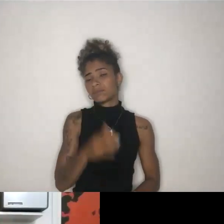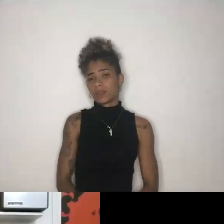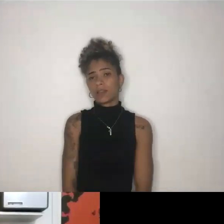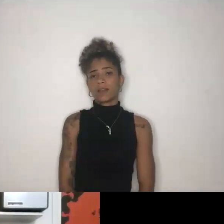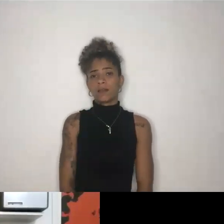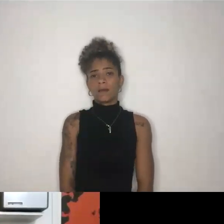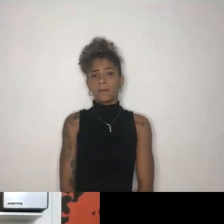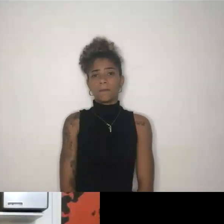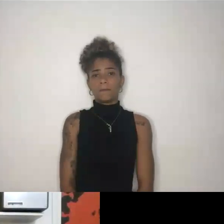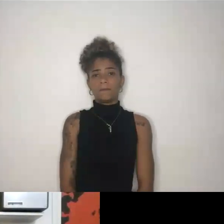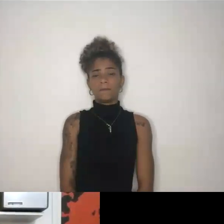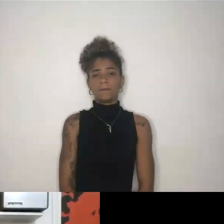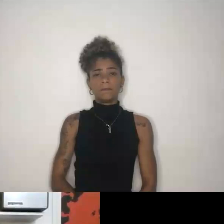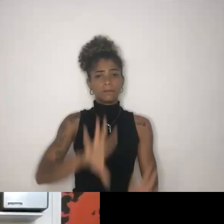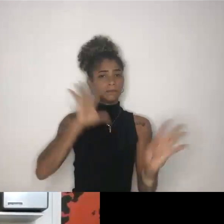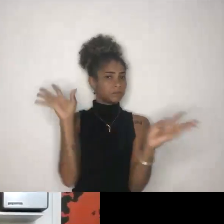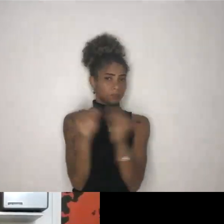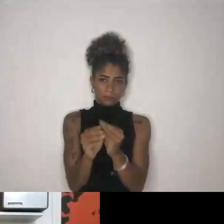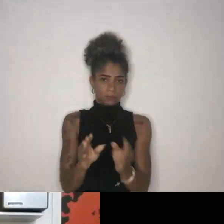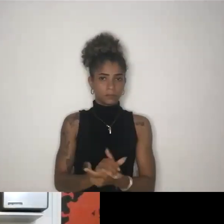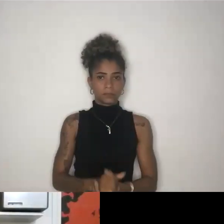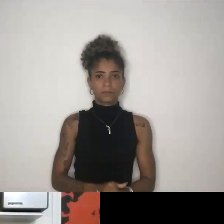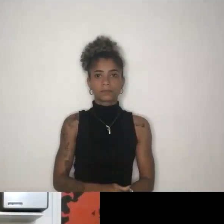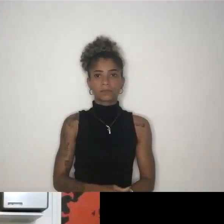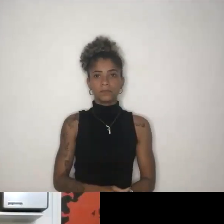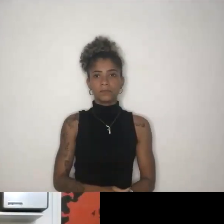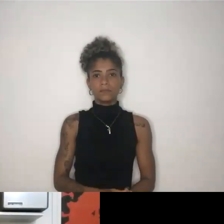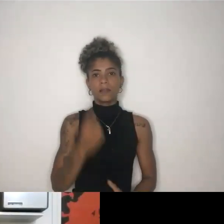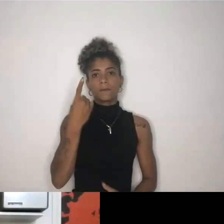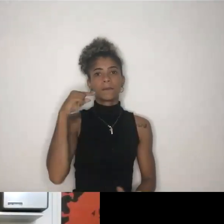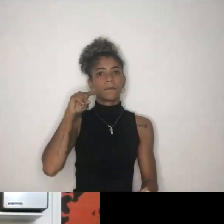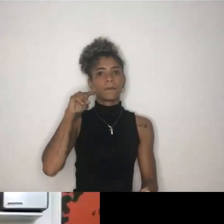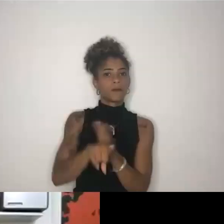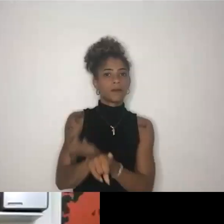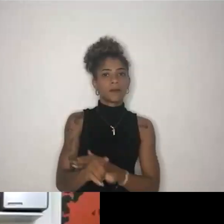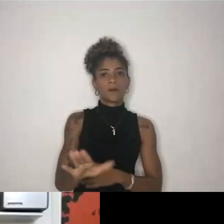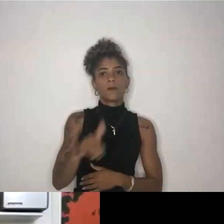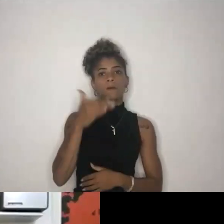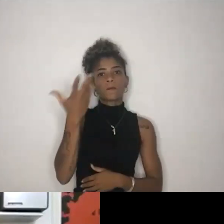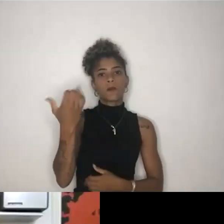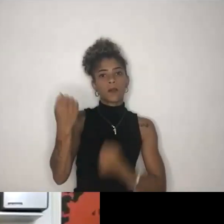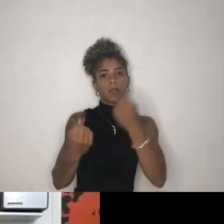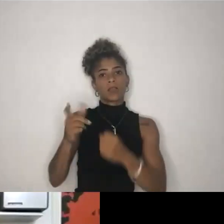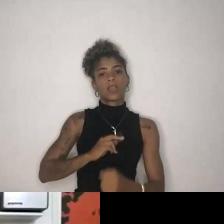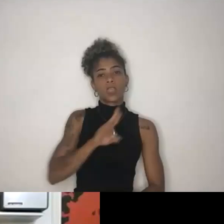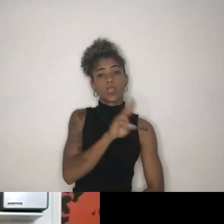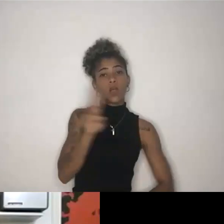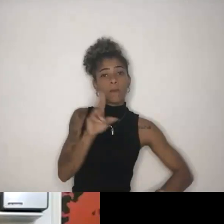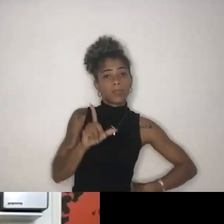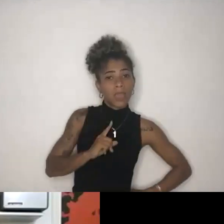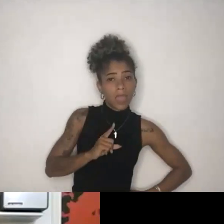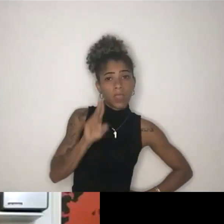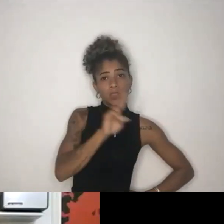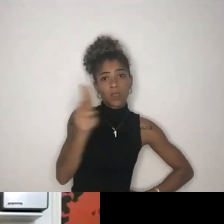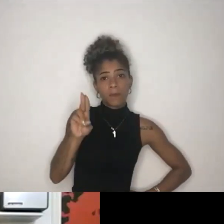para a gente fechar só vi uma pergunta aqui que alguém perguntou qual se o carro tem nome aí eu o nome do carro